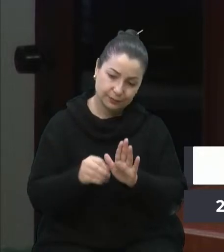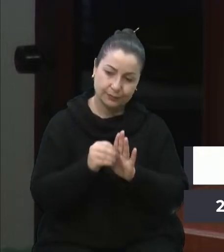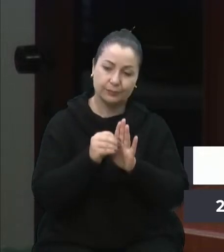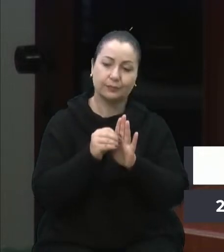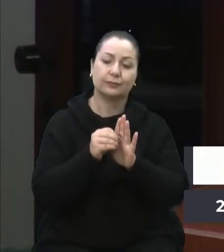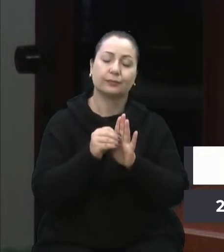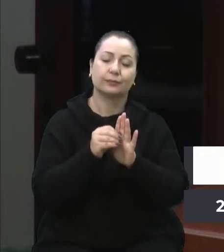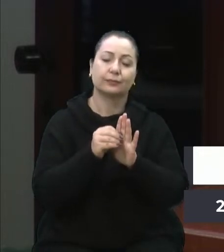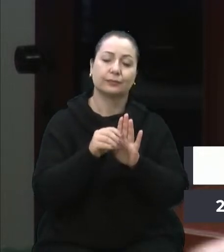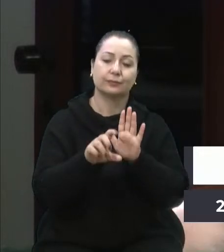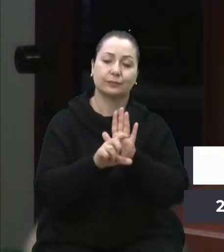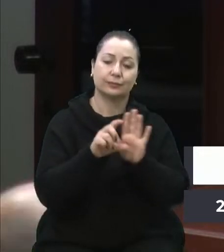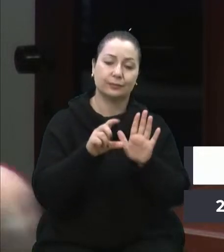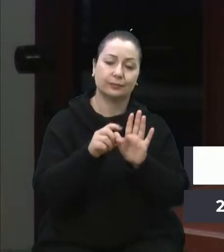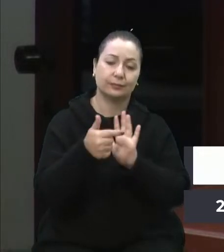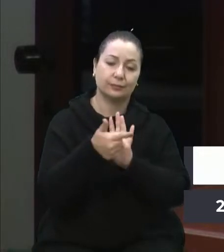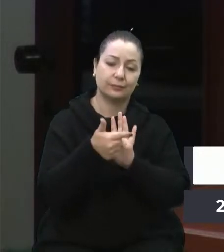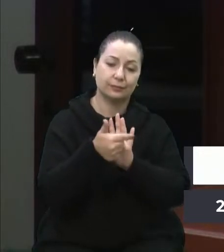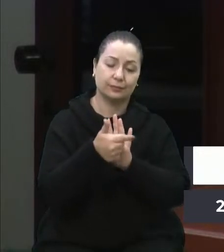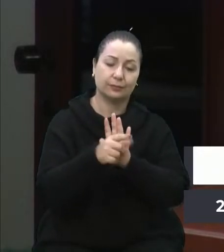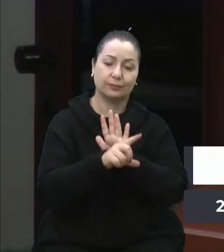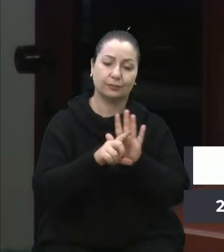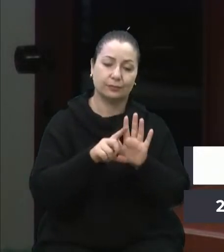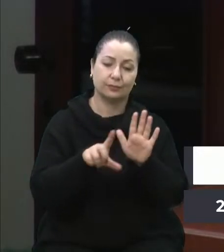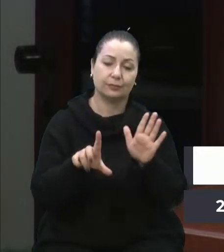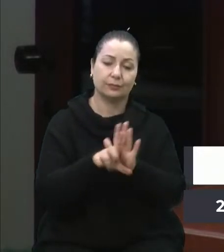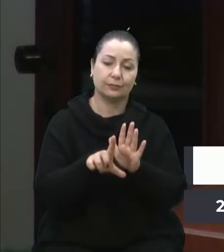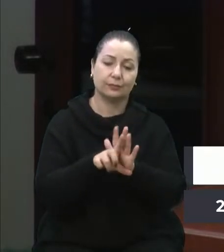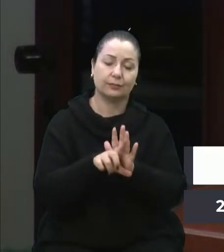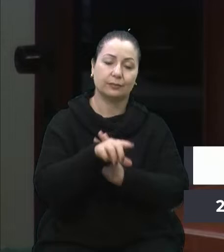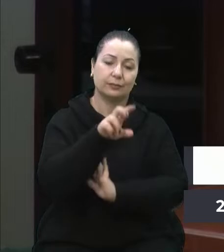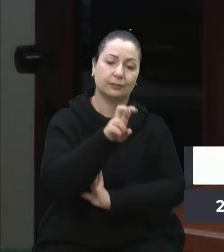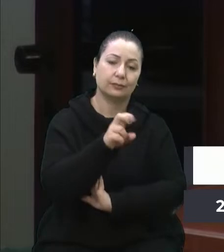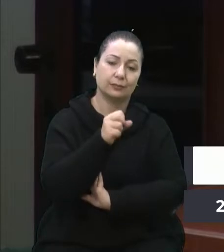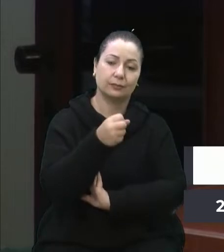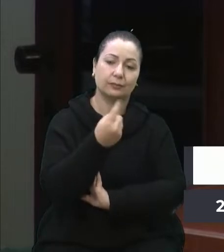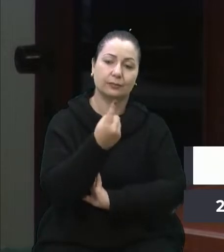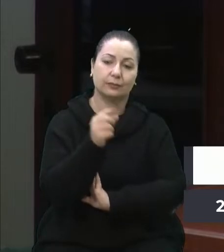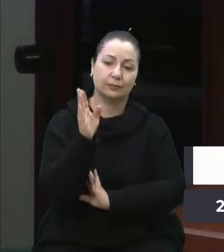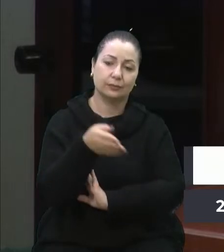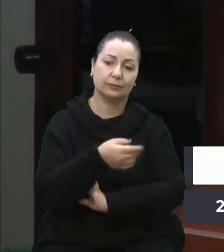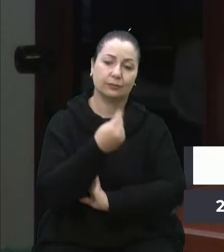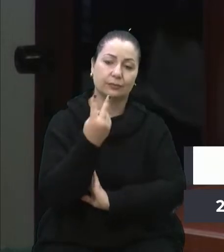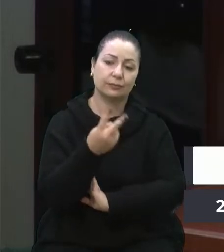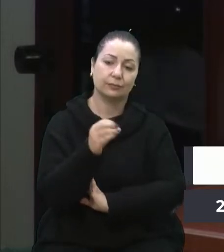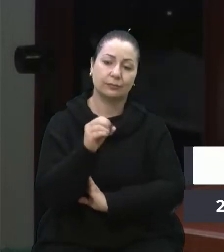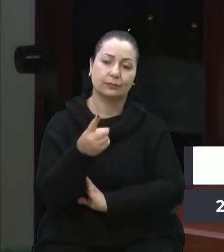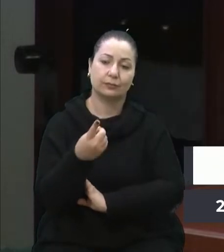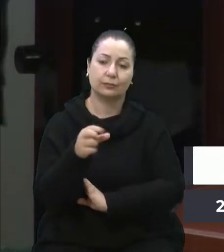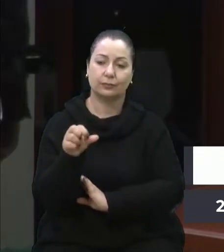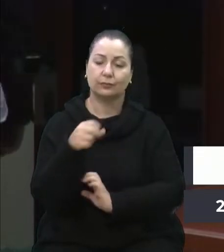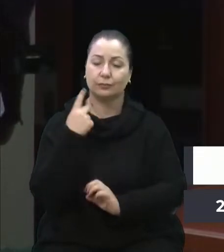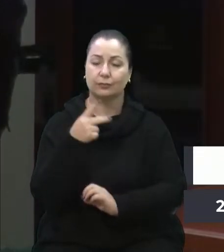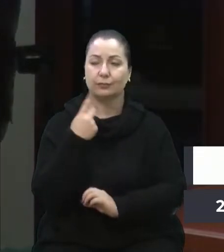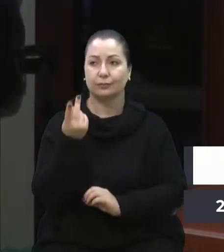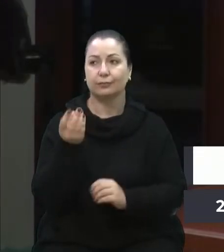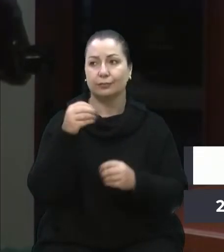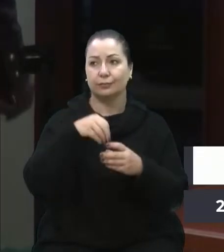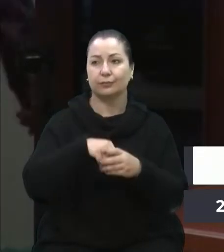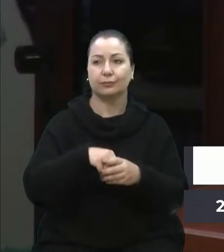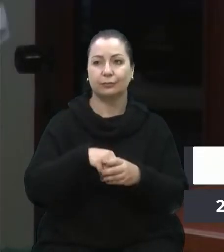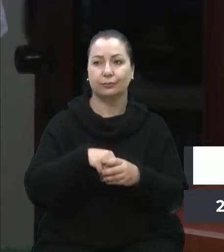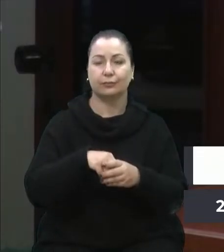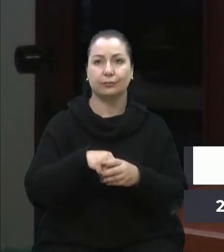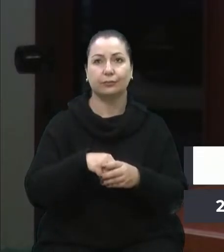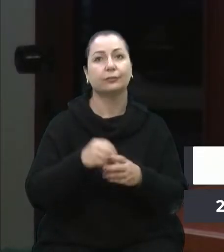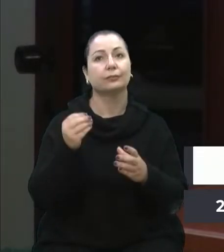parágrafo 2º do artigo 1º da Lei Complementar número 581/2019, dispondo que, dentre os créditos tributários e não